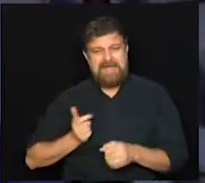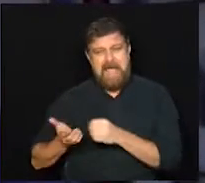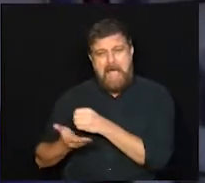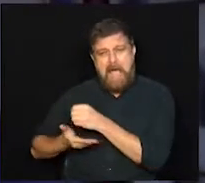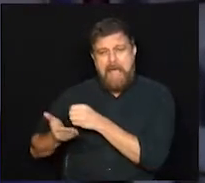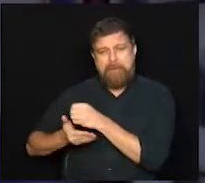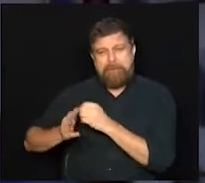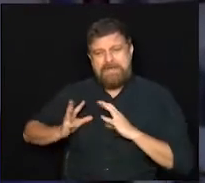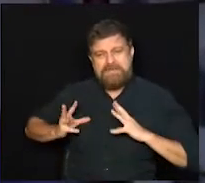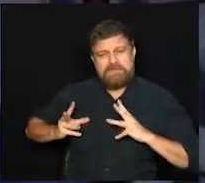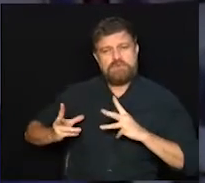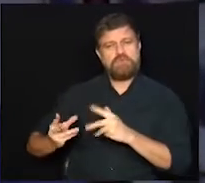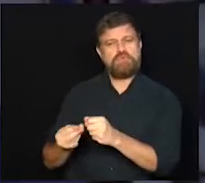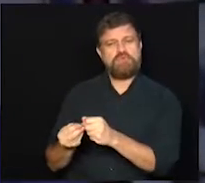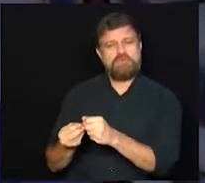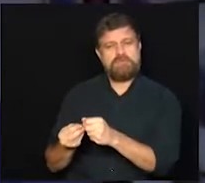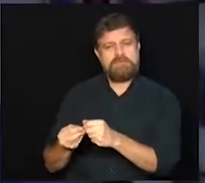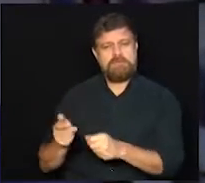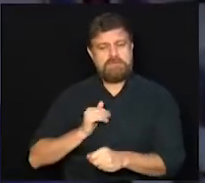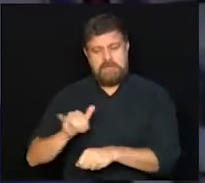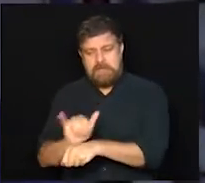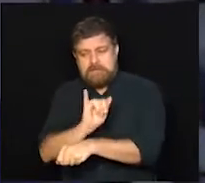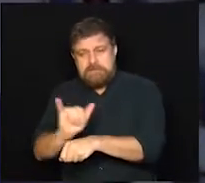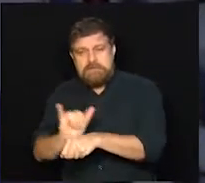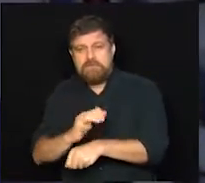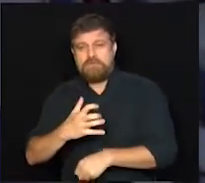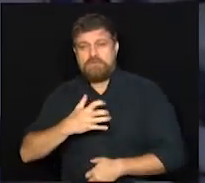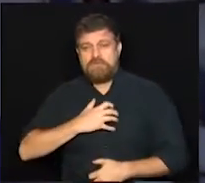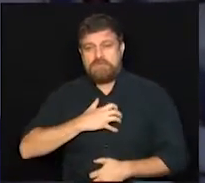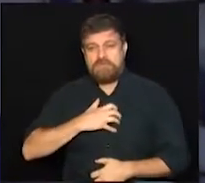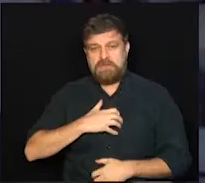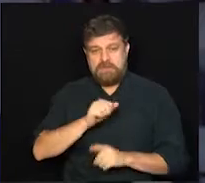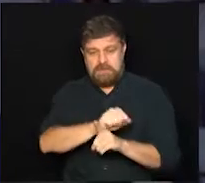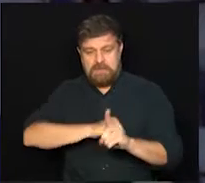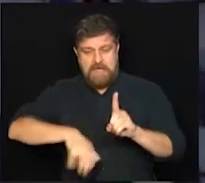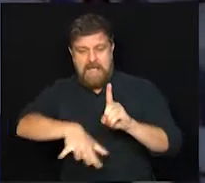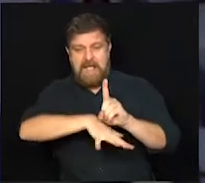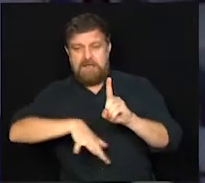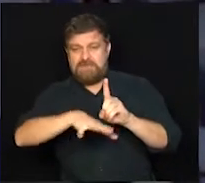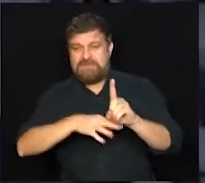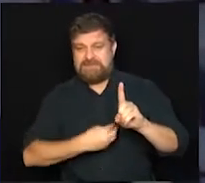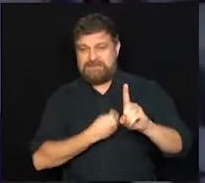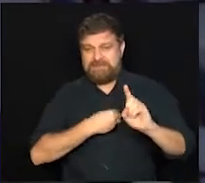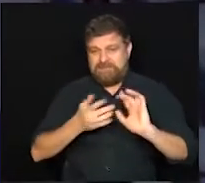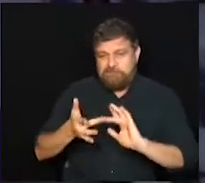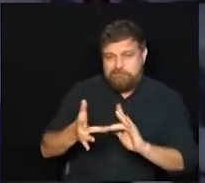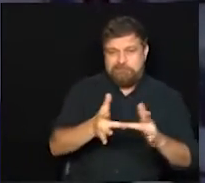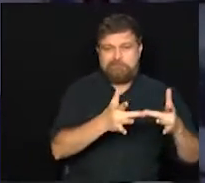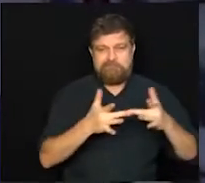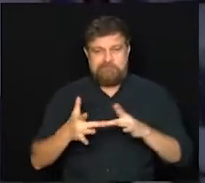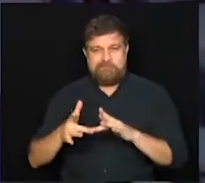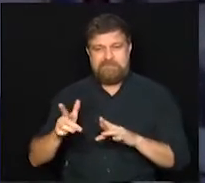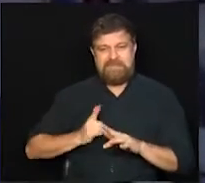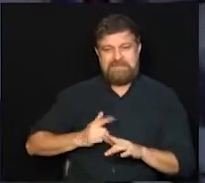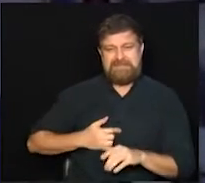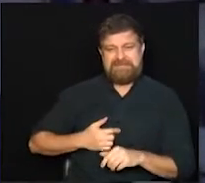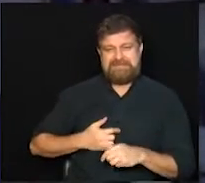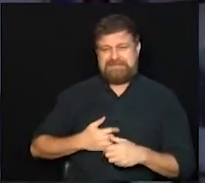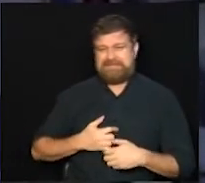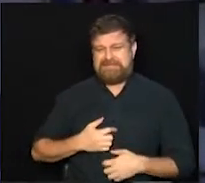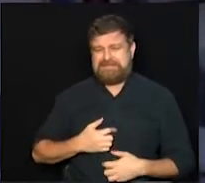alicerces como uma forma de nova convivência humana, né? Que tenta sepultar todos aqueles